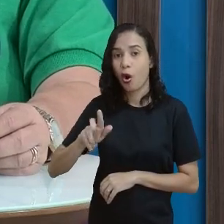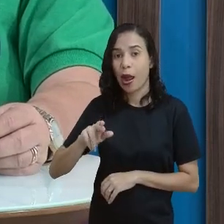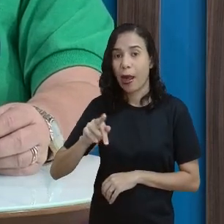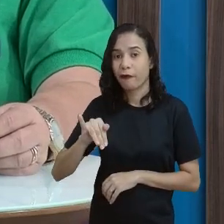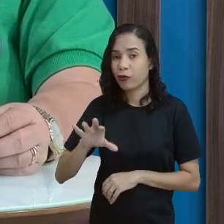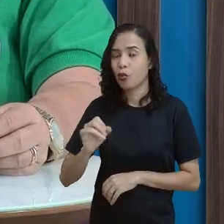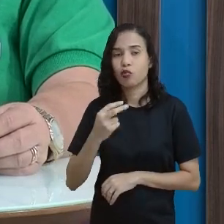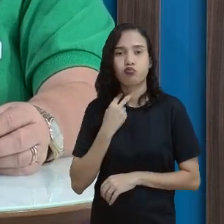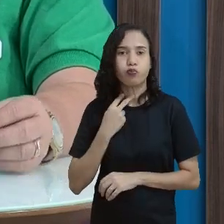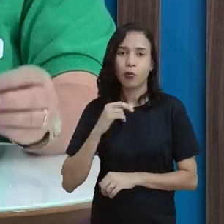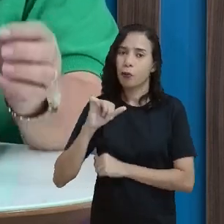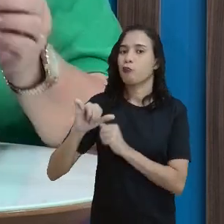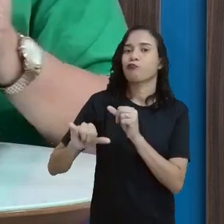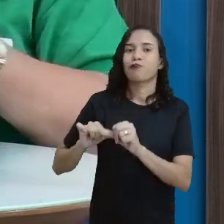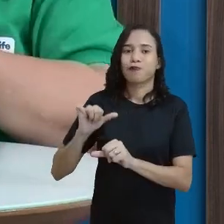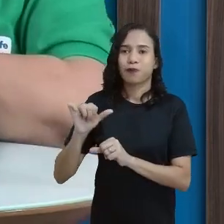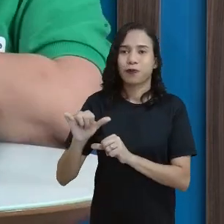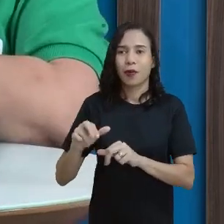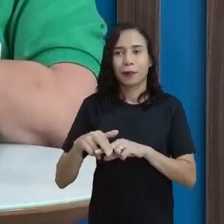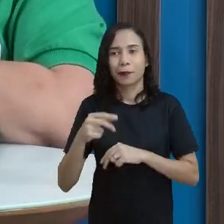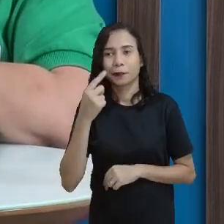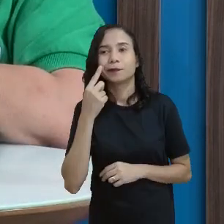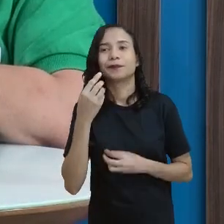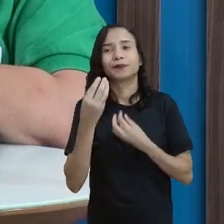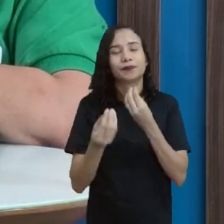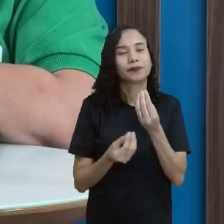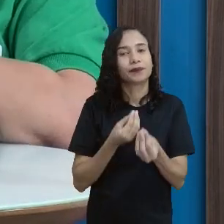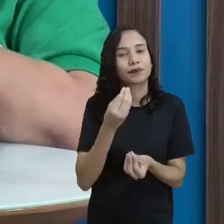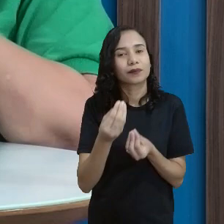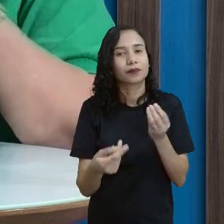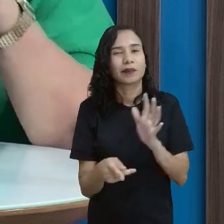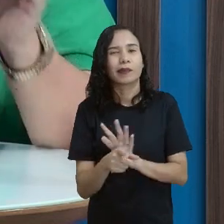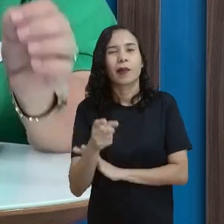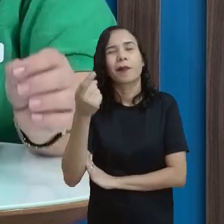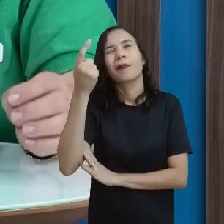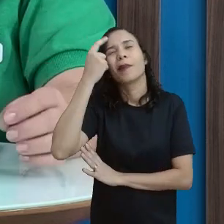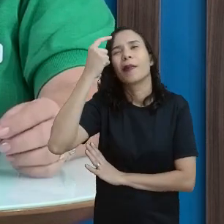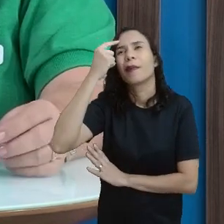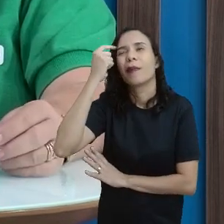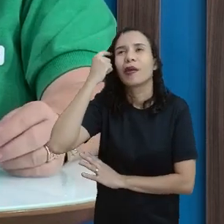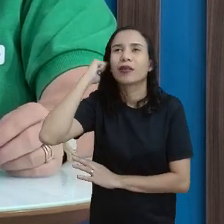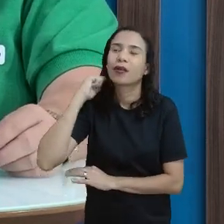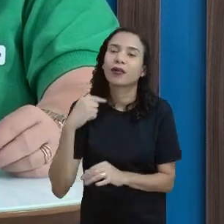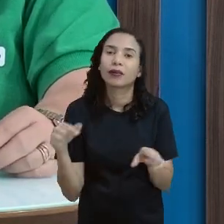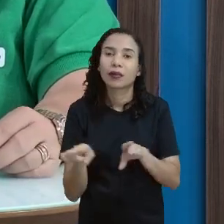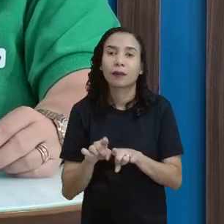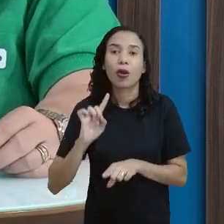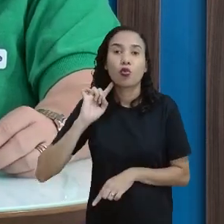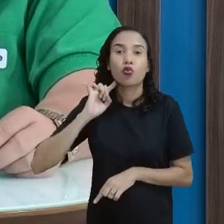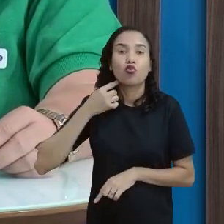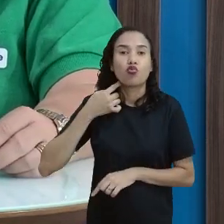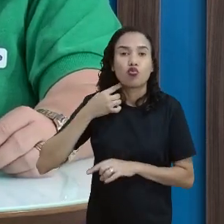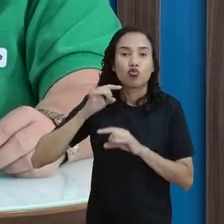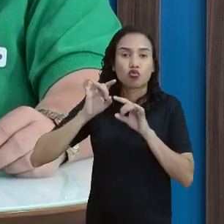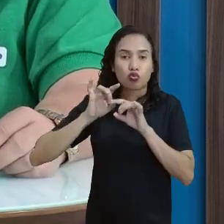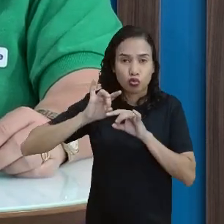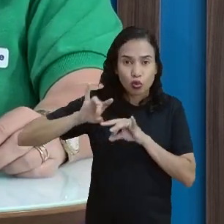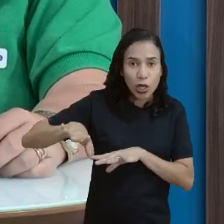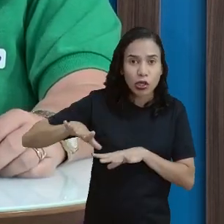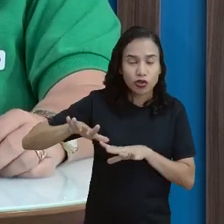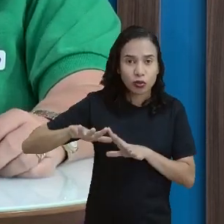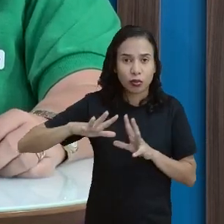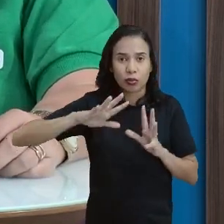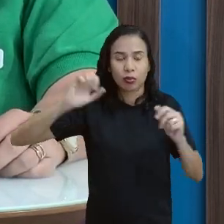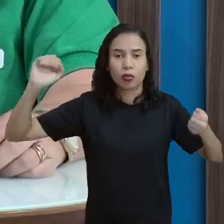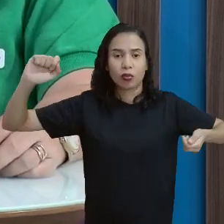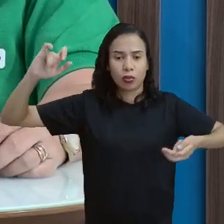no norte é o norte e o sul nessa é o sul. questão, Carol, dos polos, a gente fica pensando também no lixo espacial, né? Que